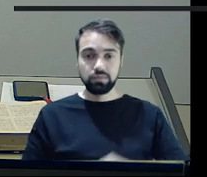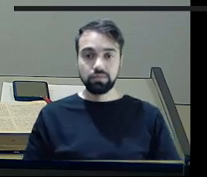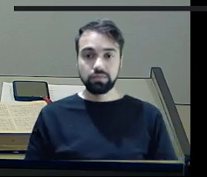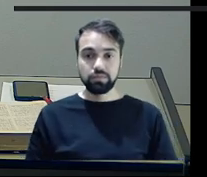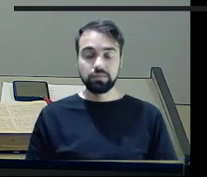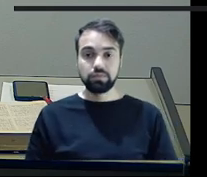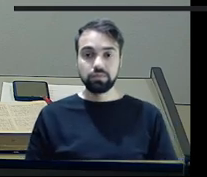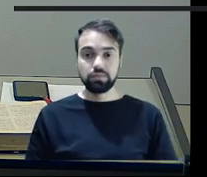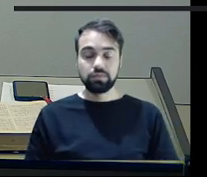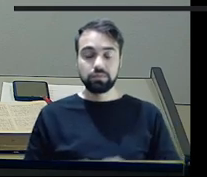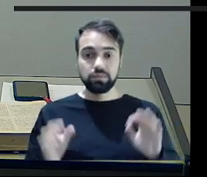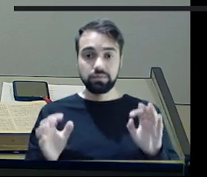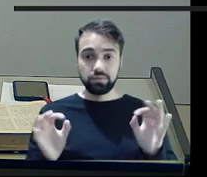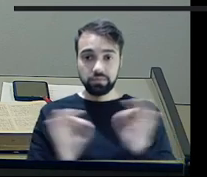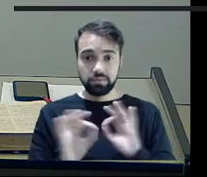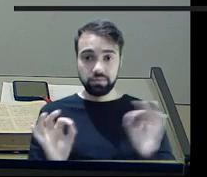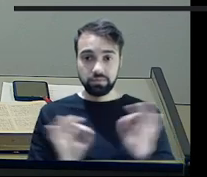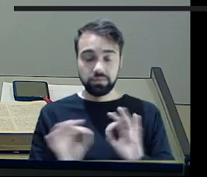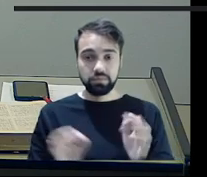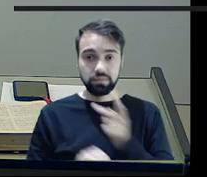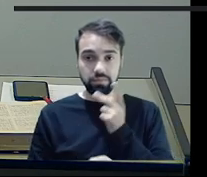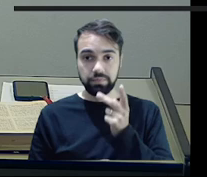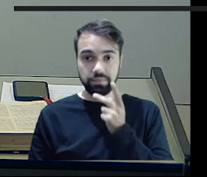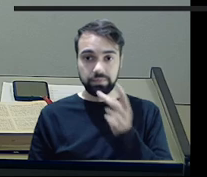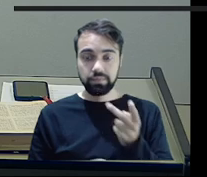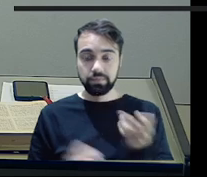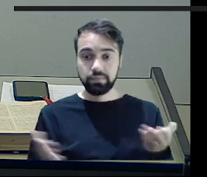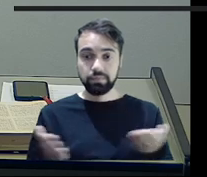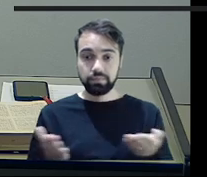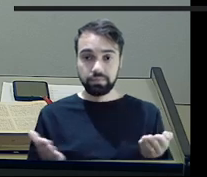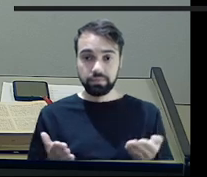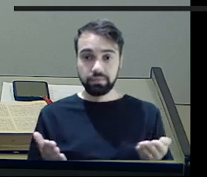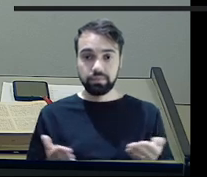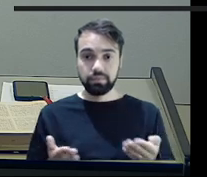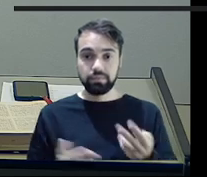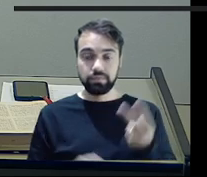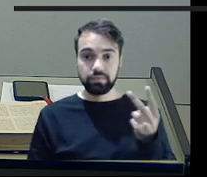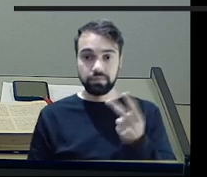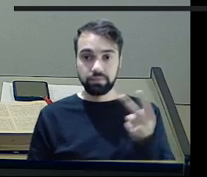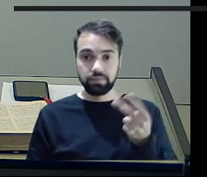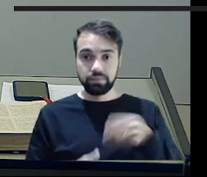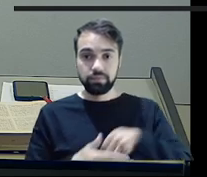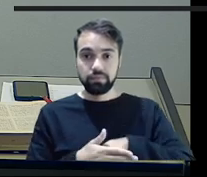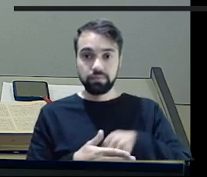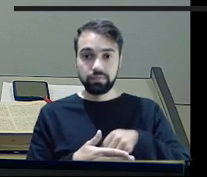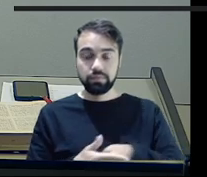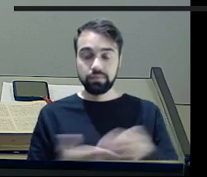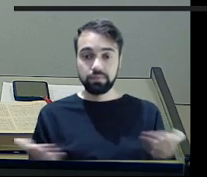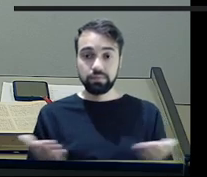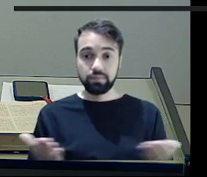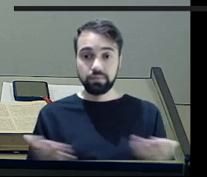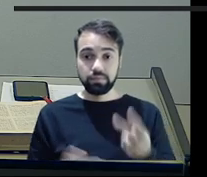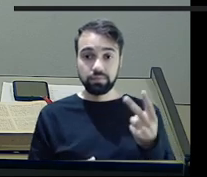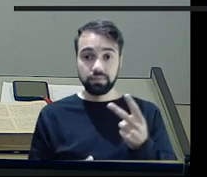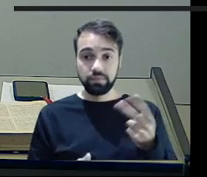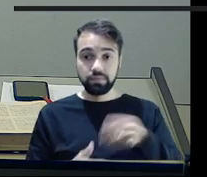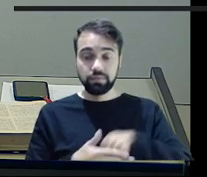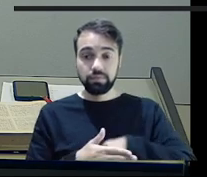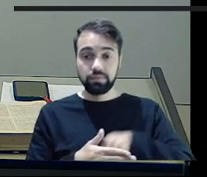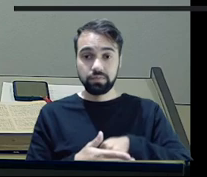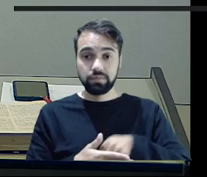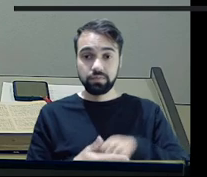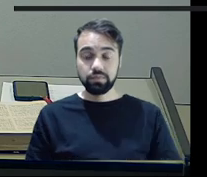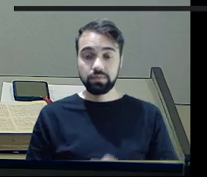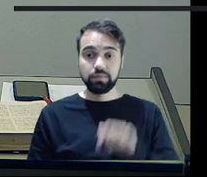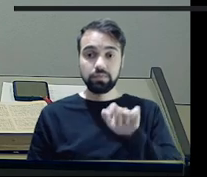Ninguém mais querendo fazer o uso da palavra, coloco em segunda votação. Está em segunda votação. Os que forem a